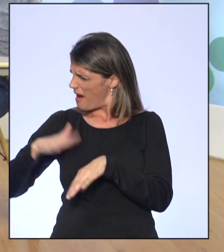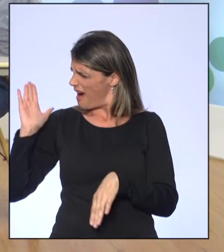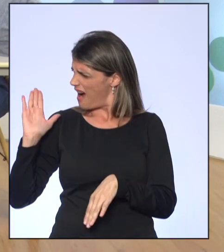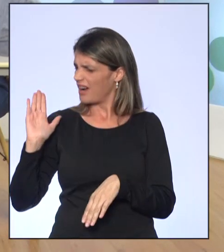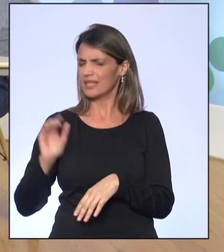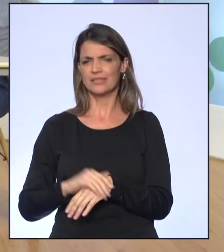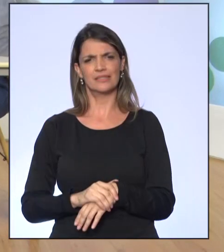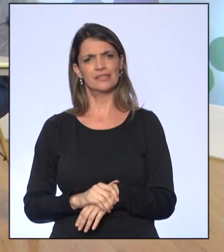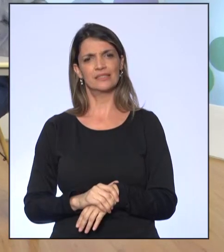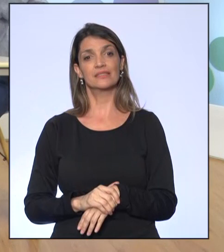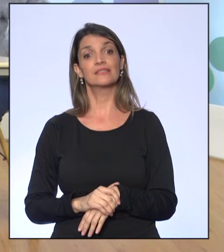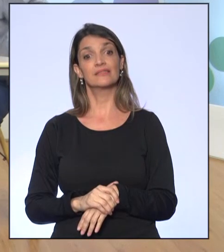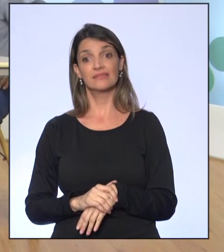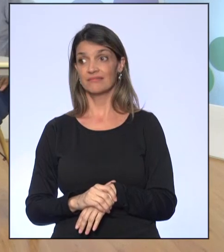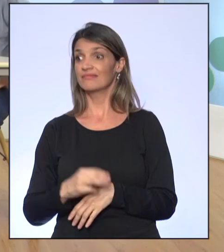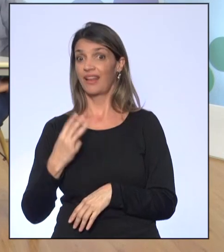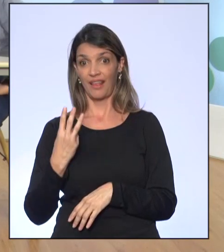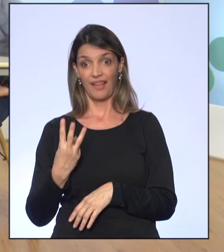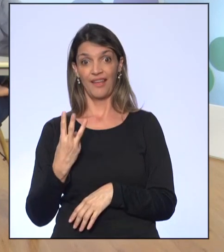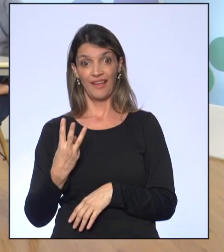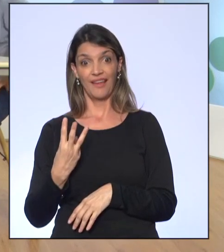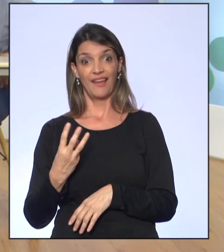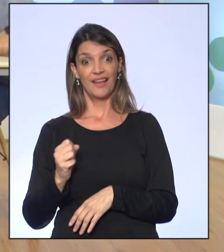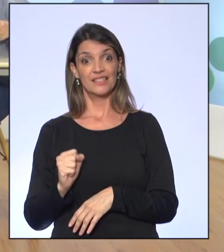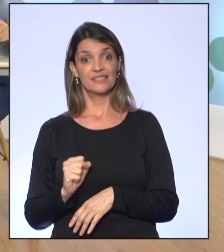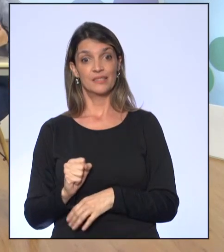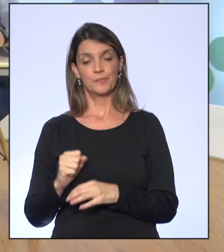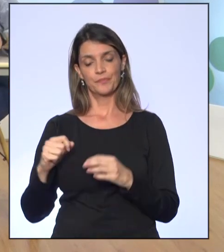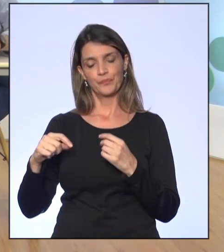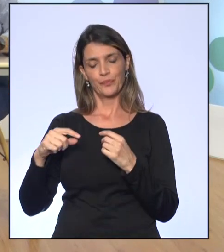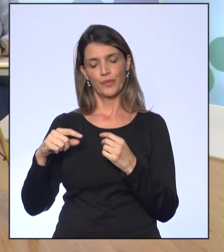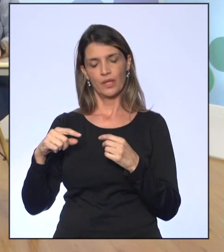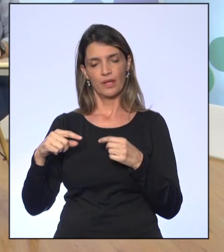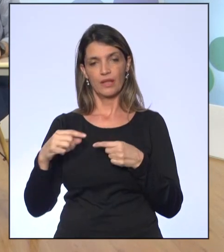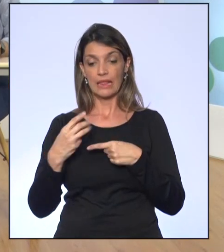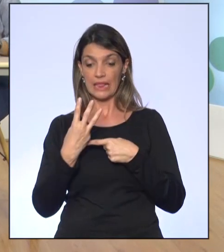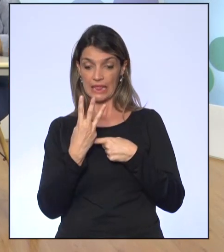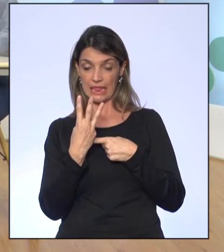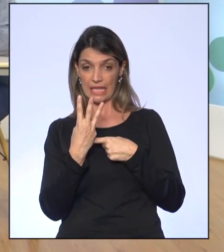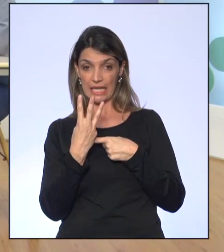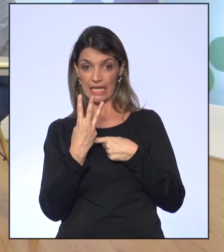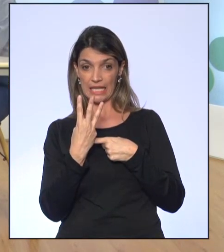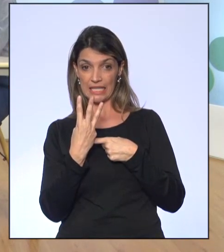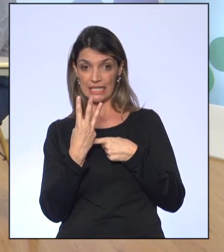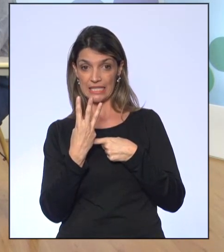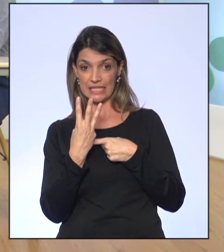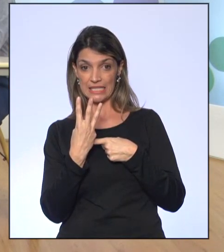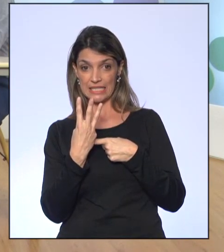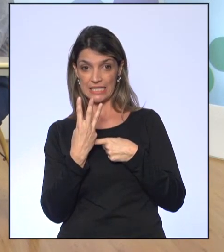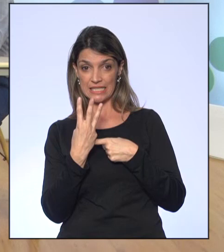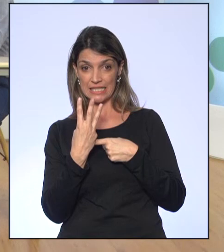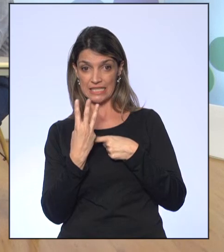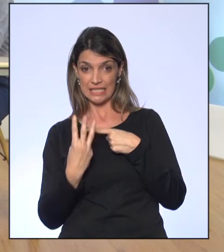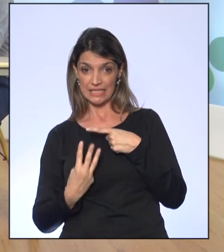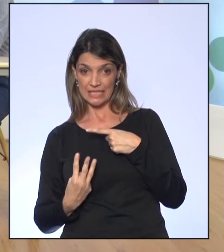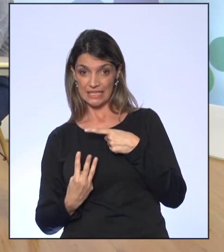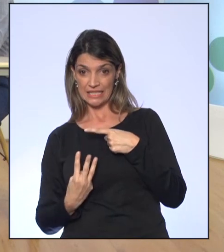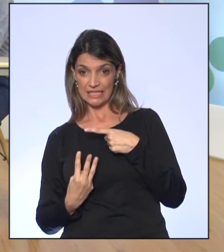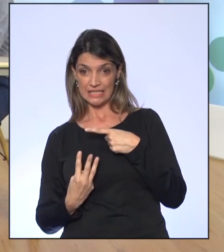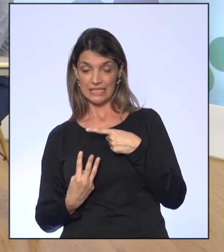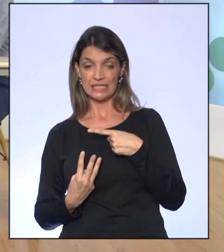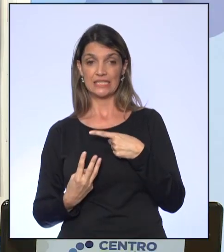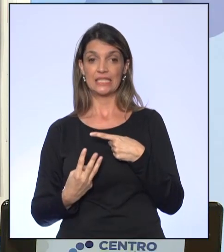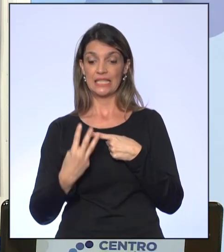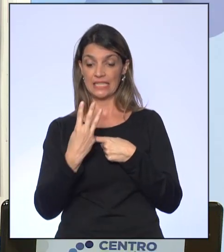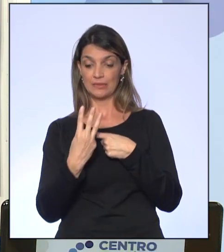Por 3. Boa, então vamos lá. Divide em cima por 3, denominador por 3. Ou seja,